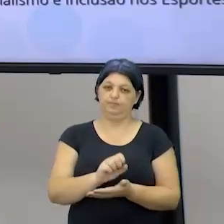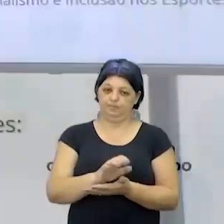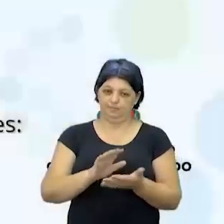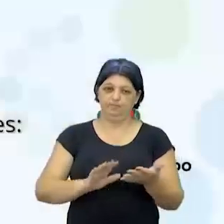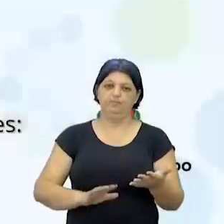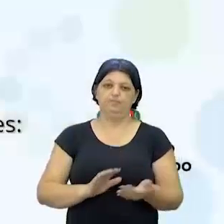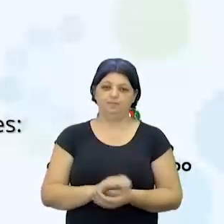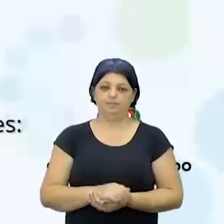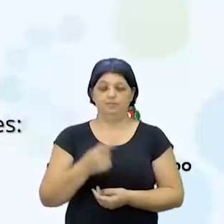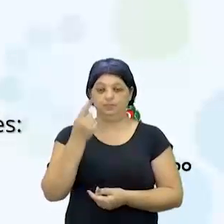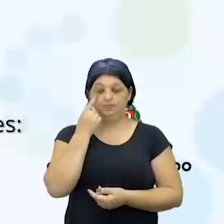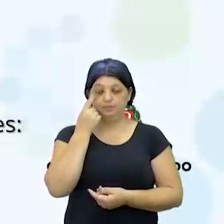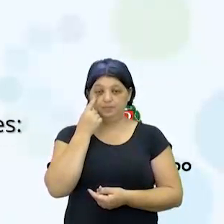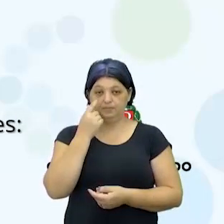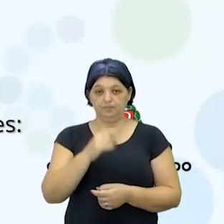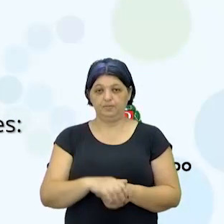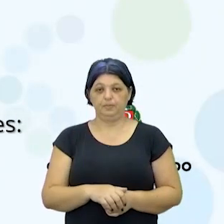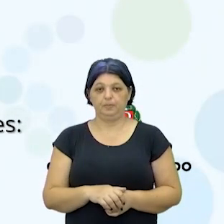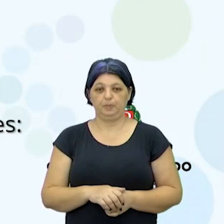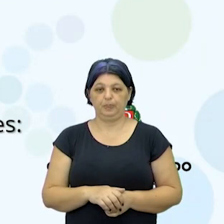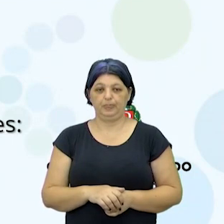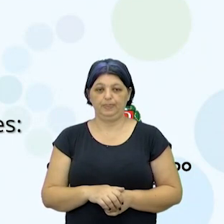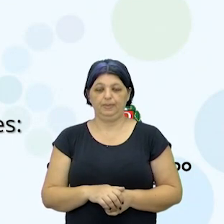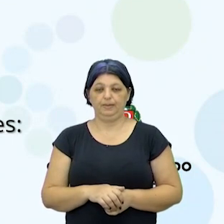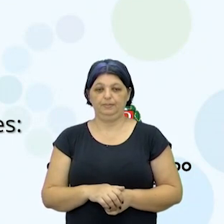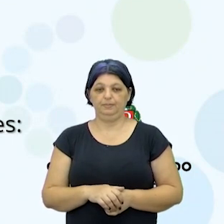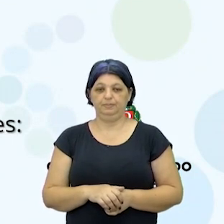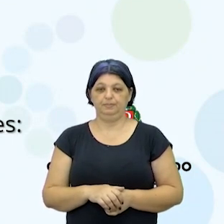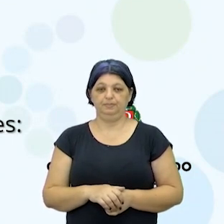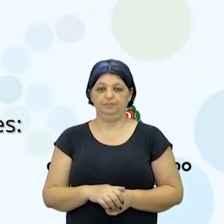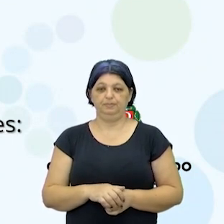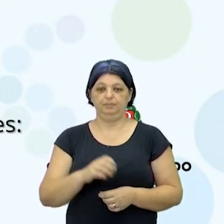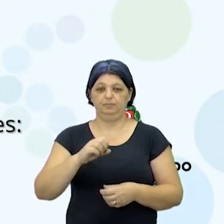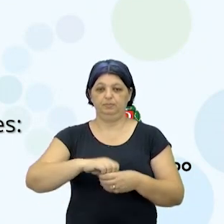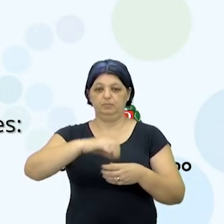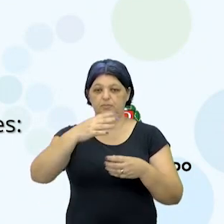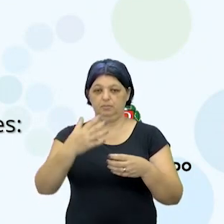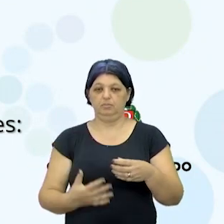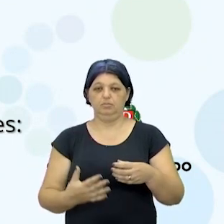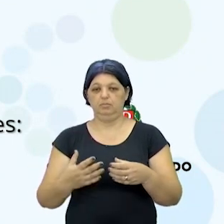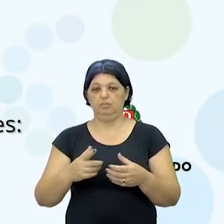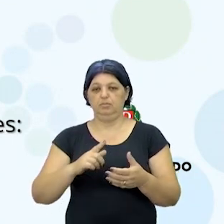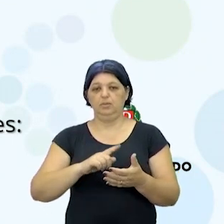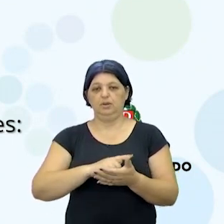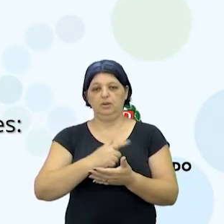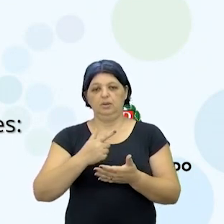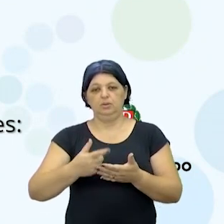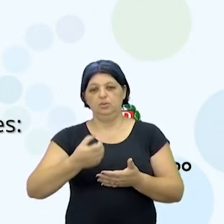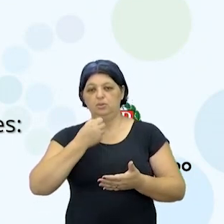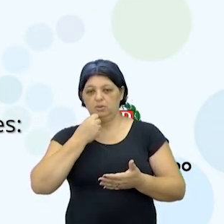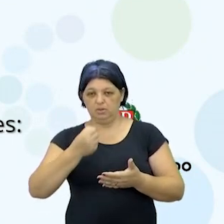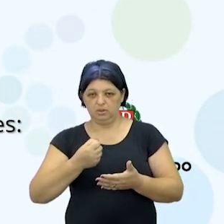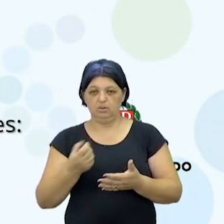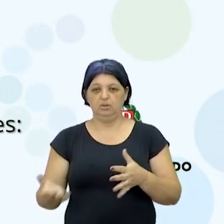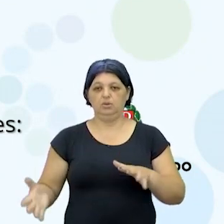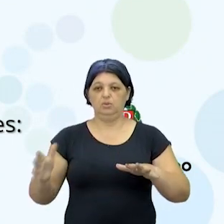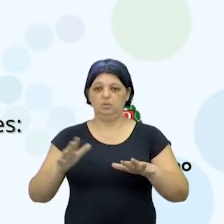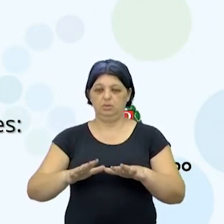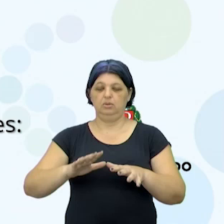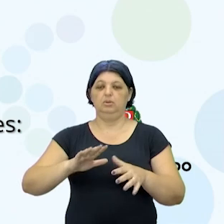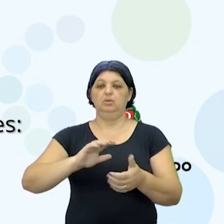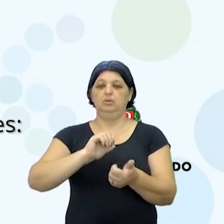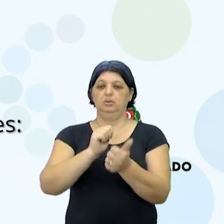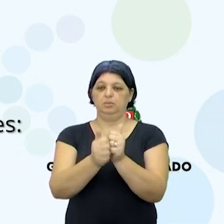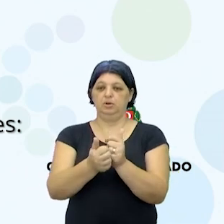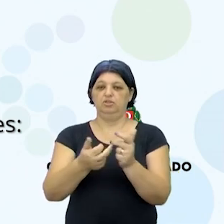aí comigo no slide. O nosso componente é o jornalismo e inclusão nos esportes, então